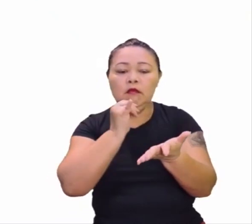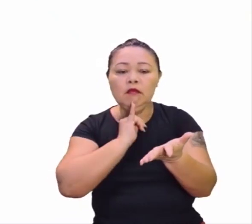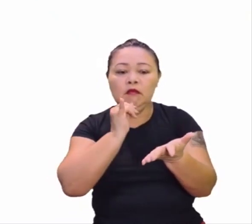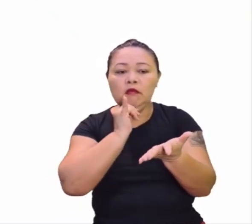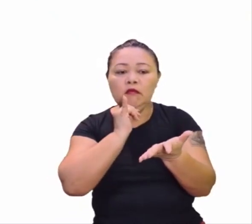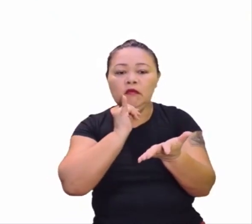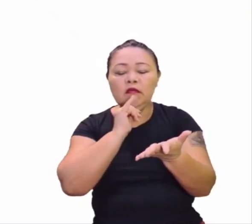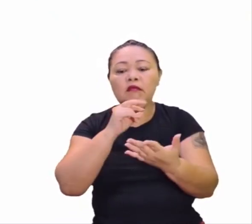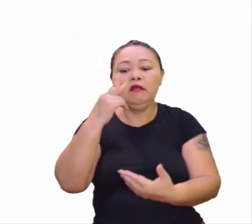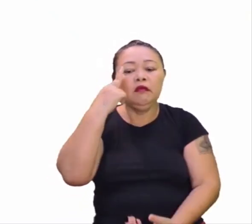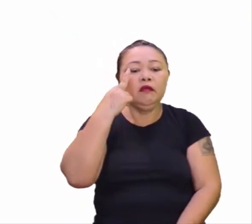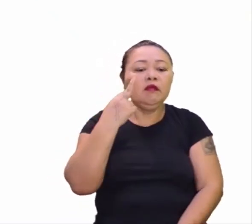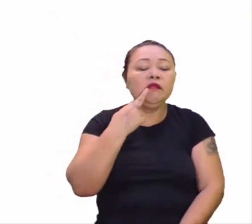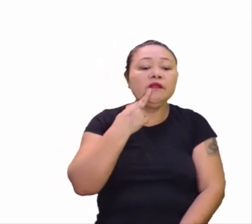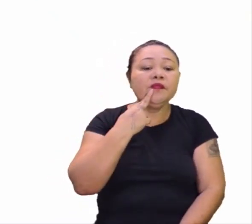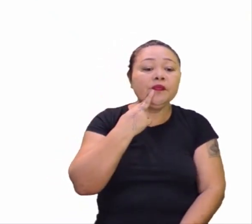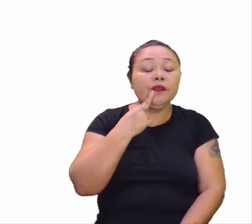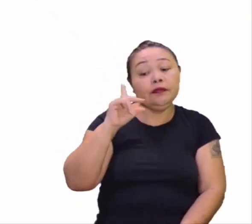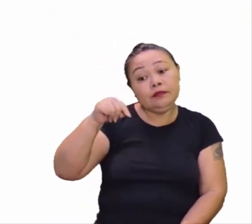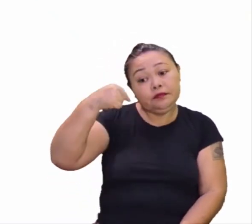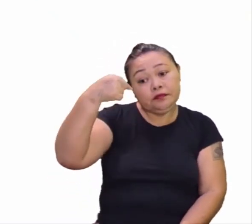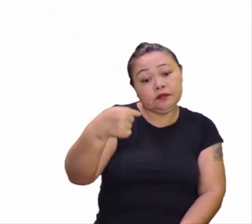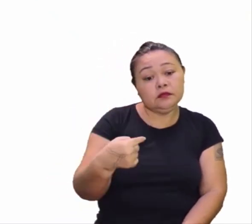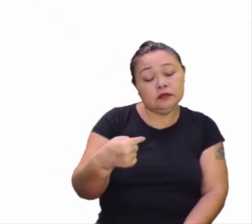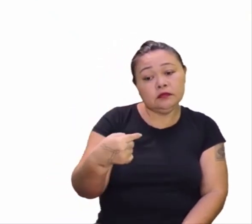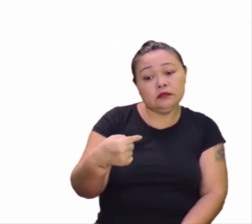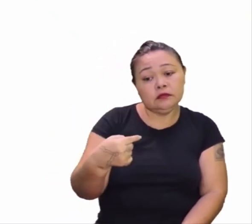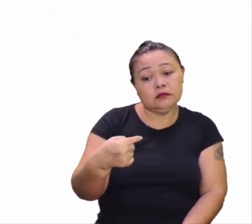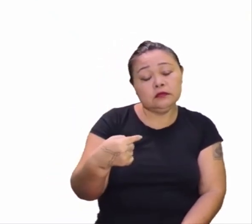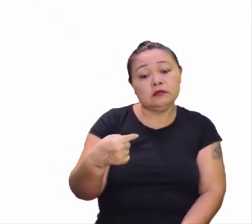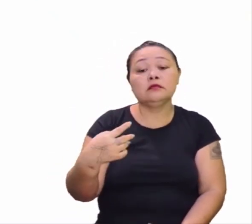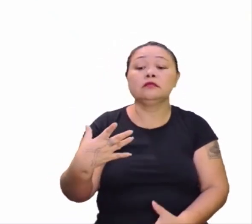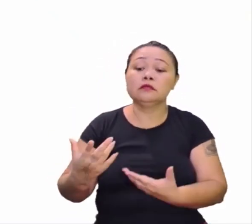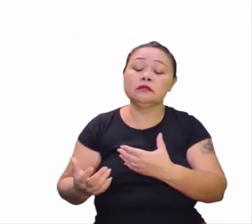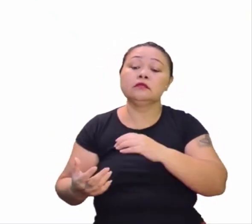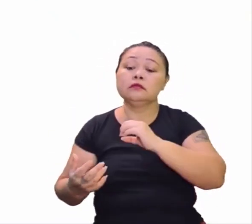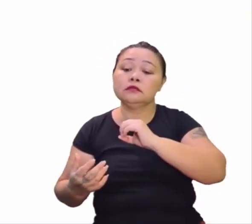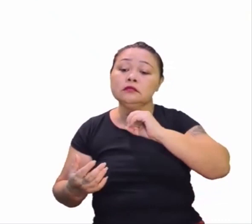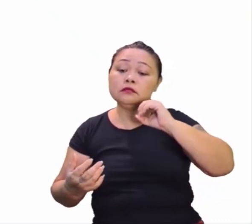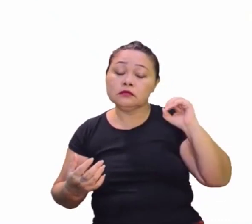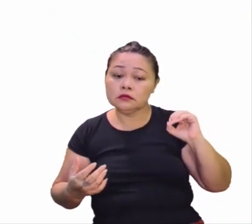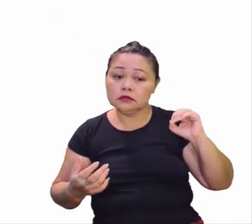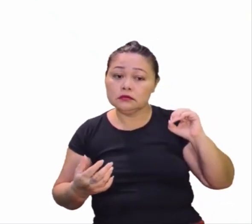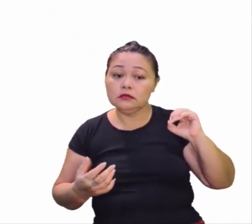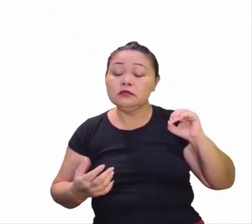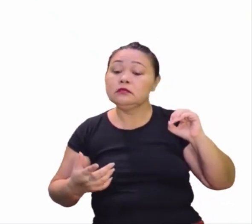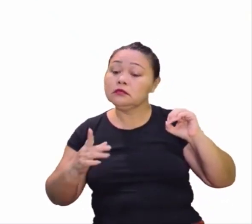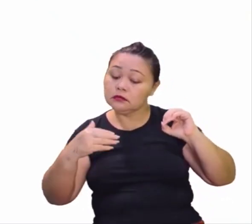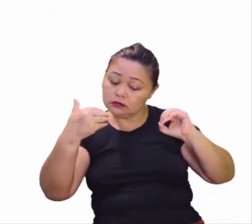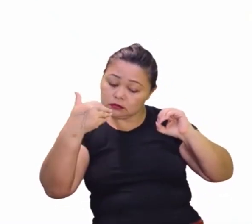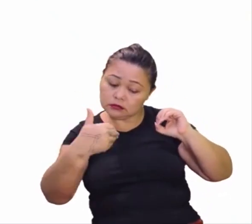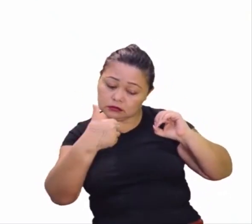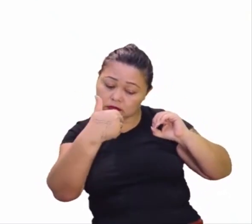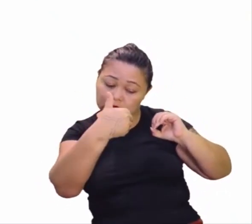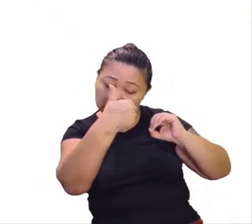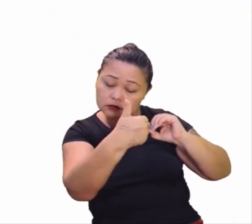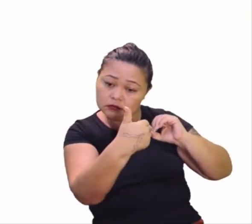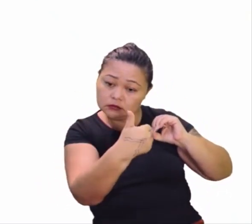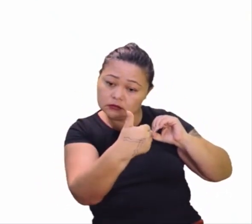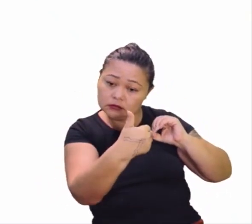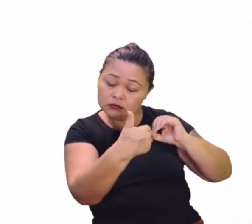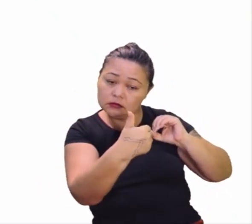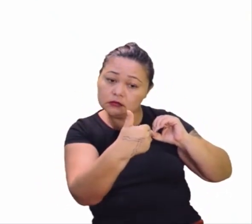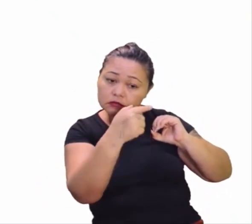exemplo. Rondônia é o próximo fuso a oeste. Então, a cada fuso que eu avanço no